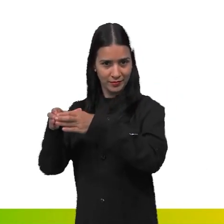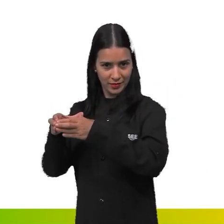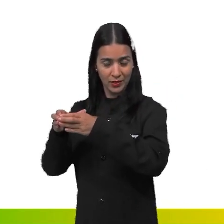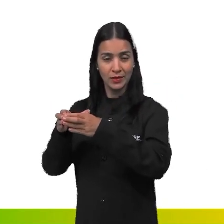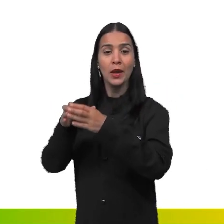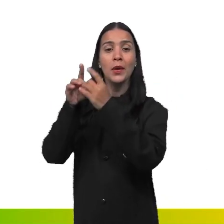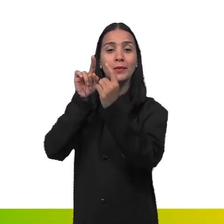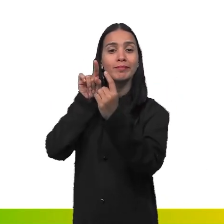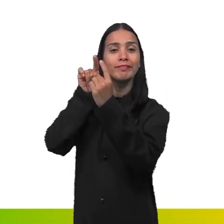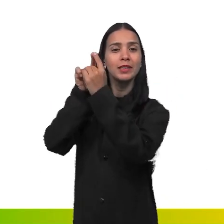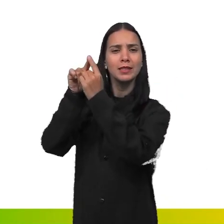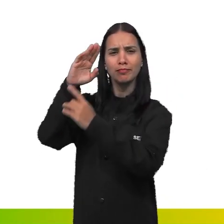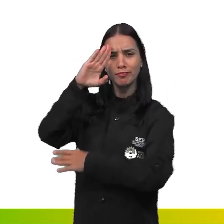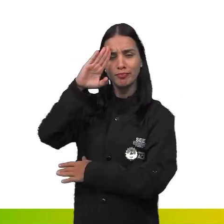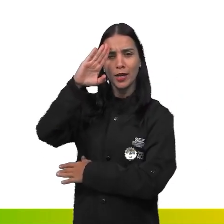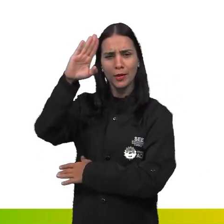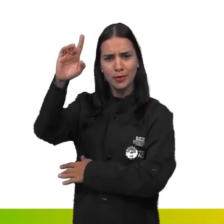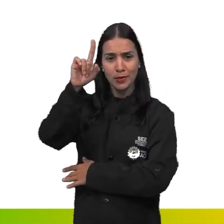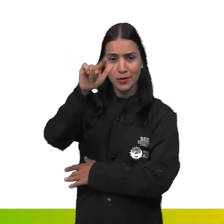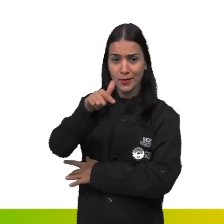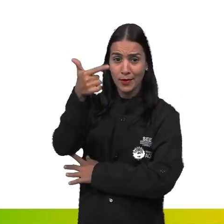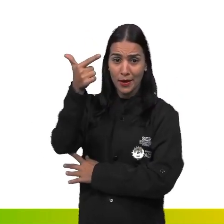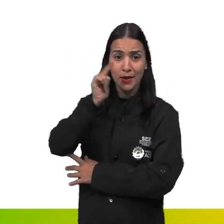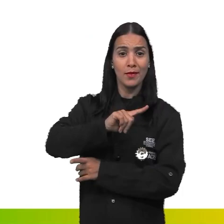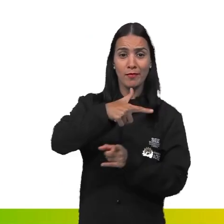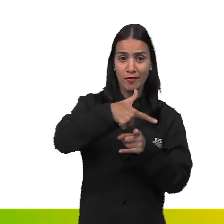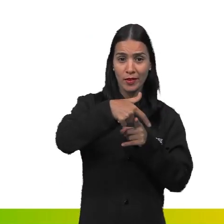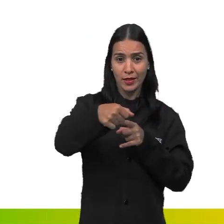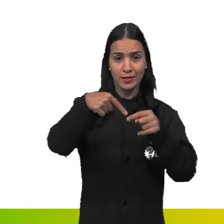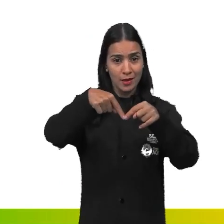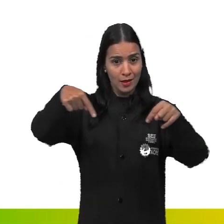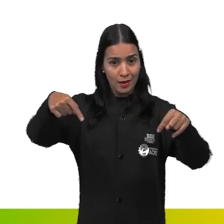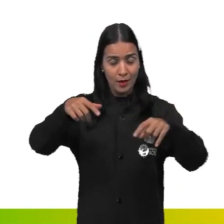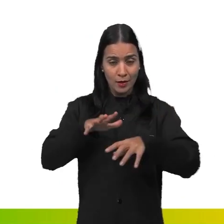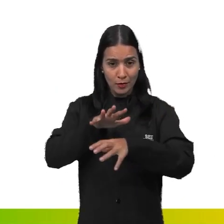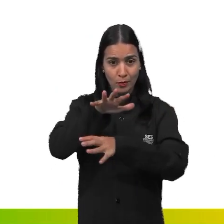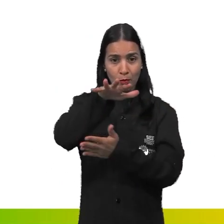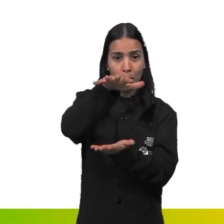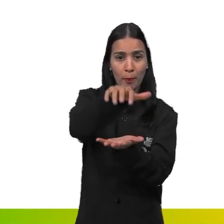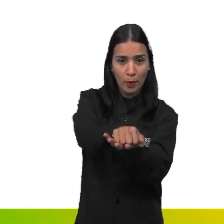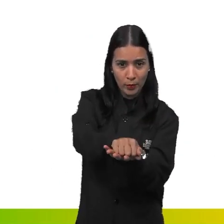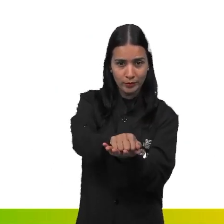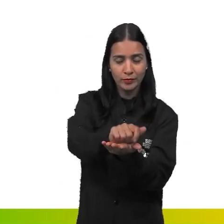cujo principal objetivo é conquistar o território